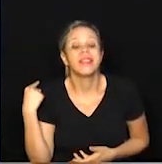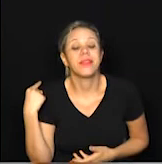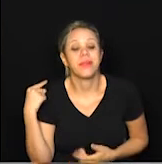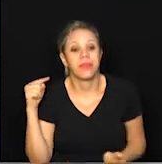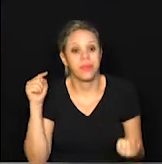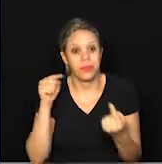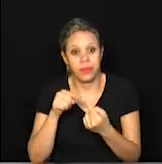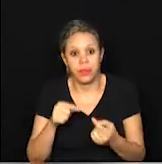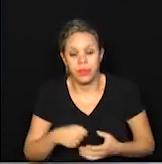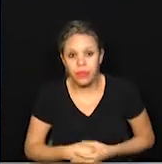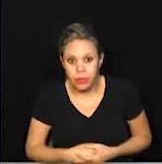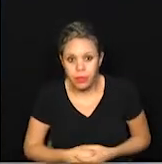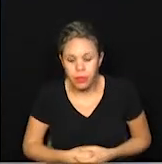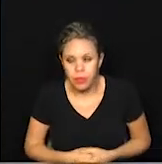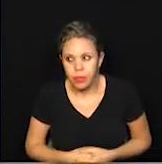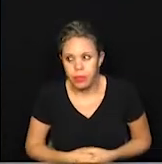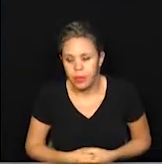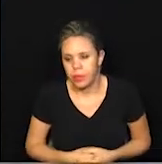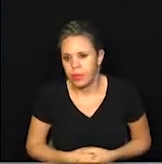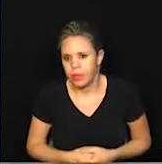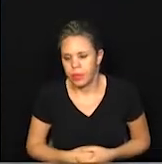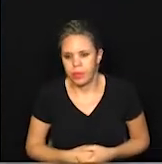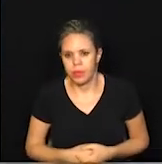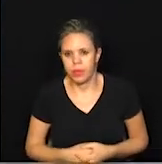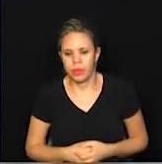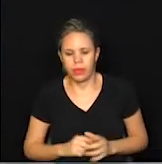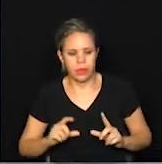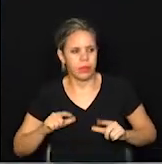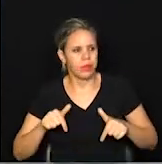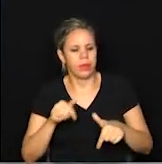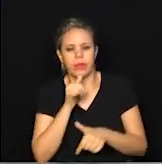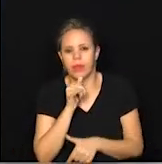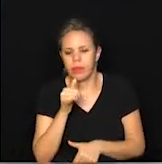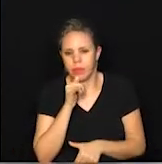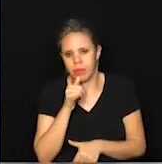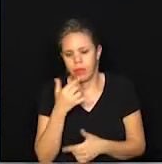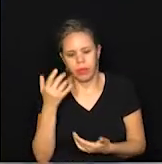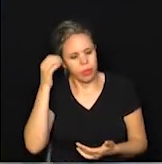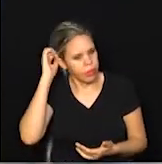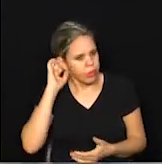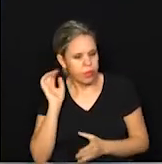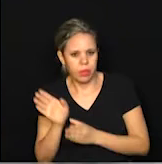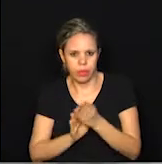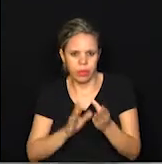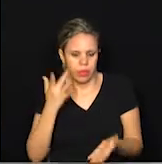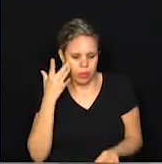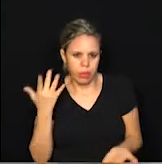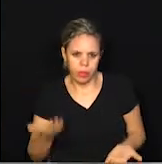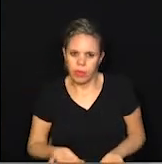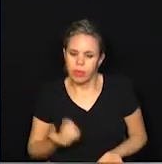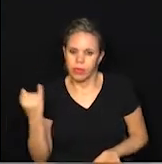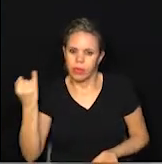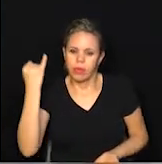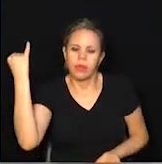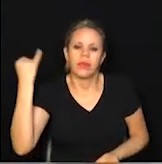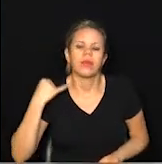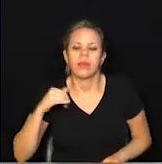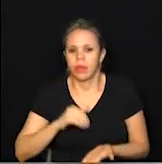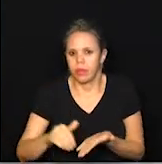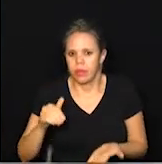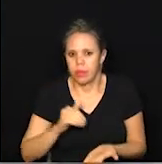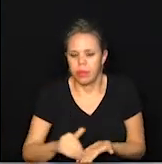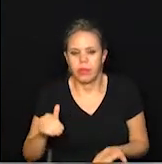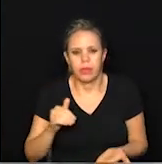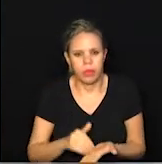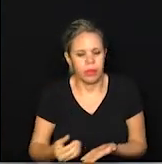intenção de atuar dessa maneira. Então, é um conselho que eu acho que seria importante para a secretaria